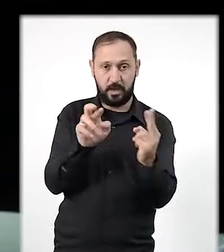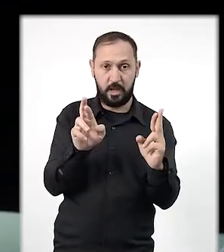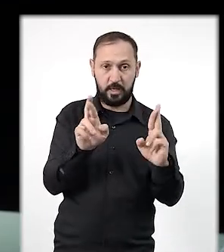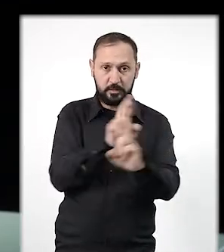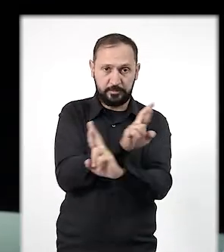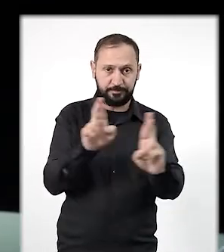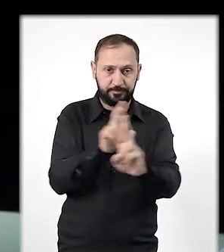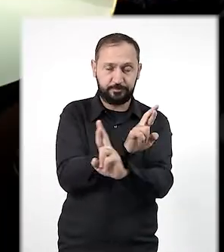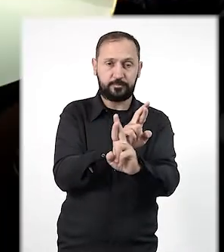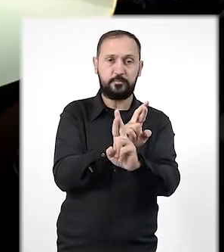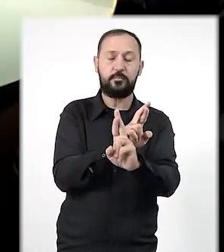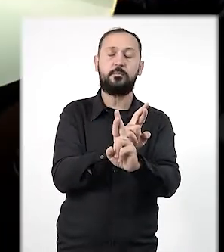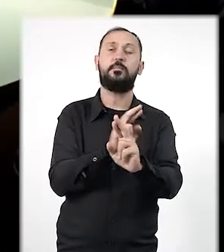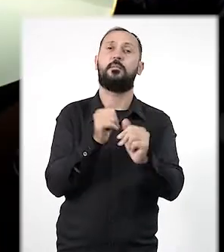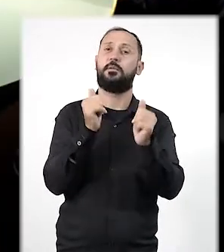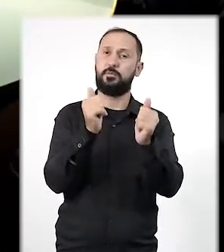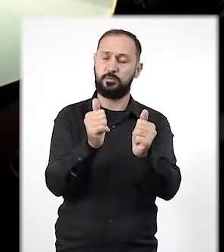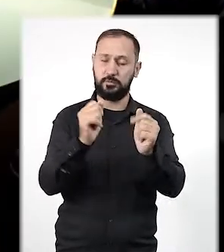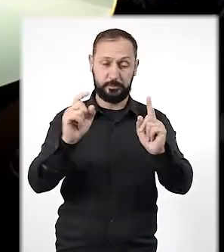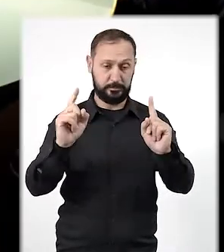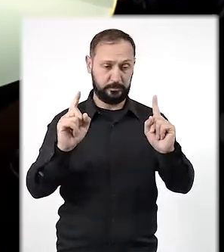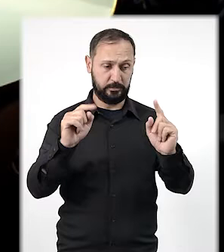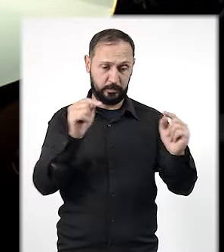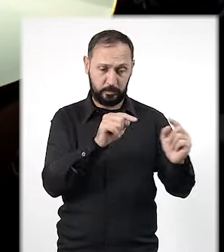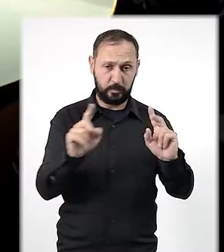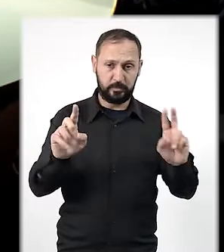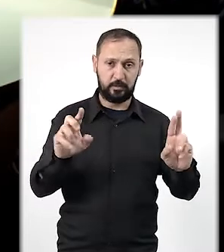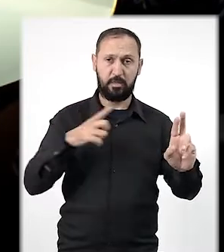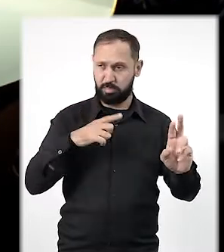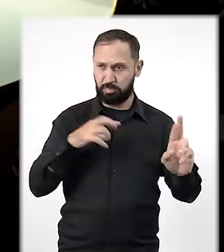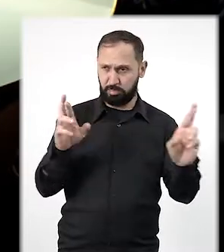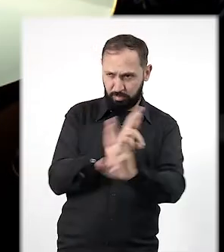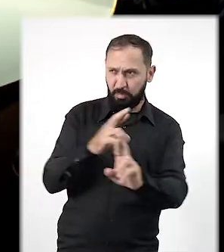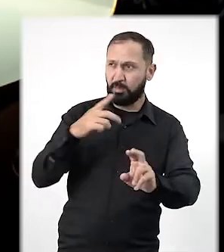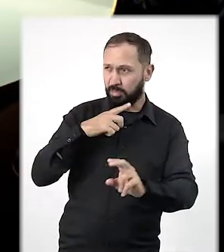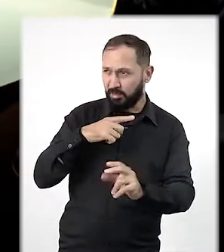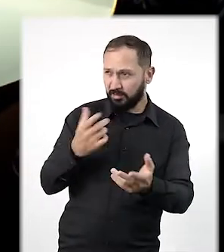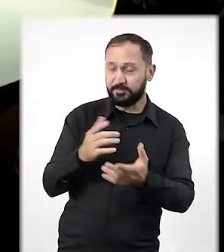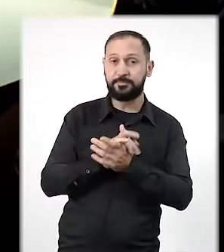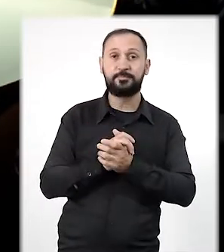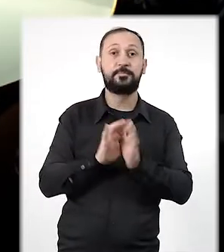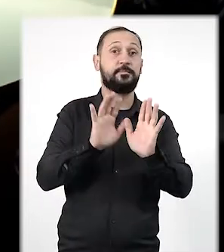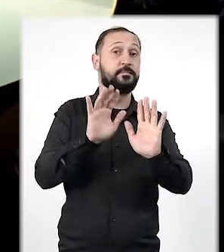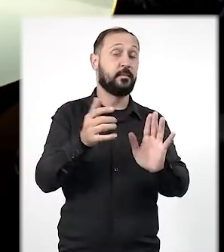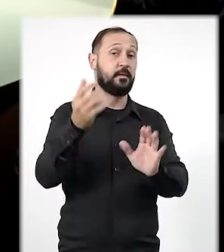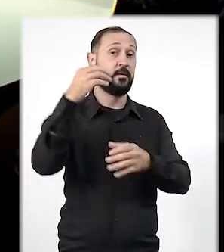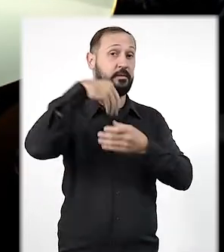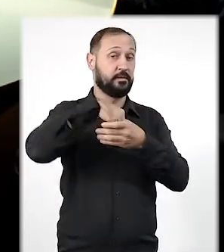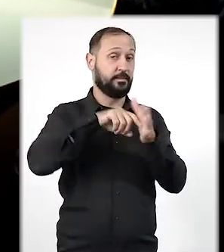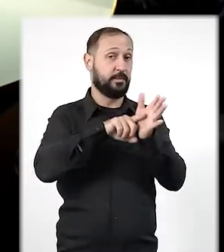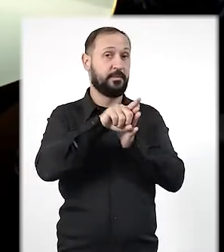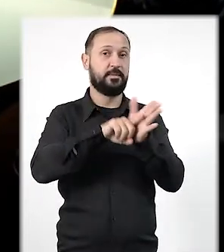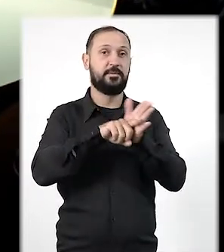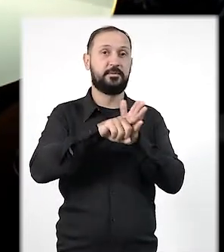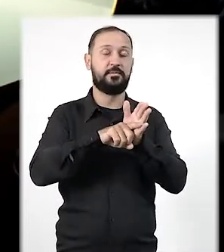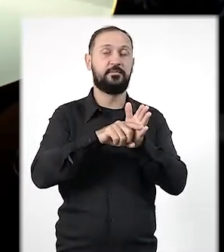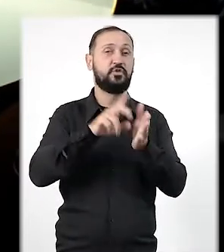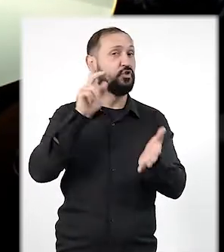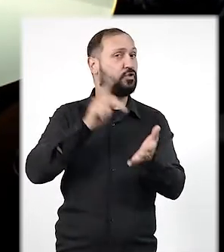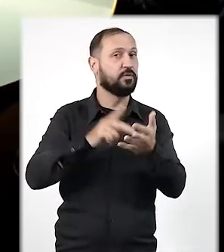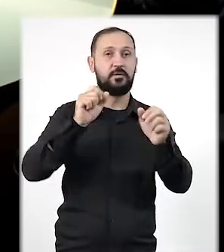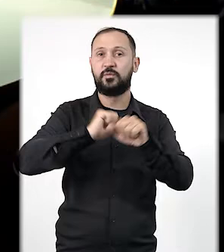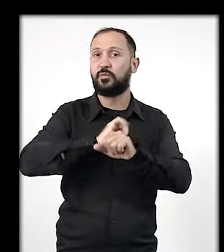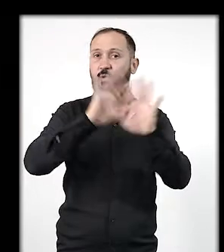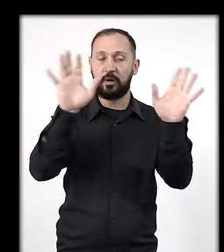coisas. Exatamente. Então, essas duas coisas, elas têm relação? Na minha pesquisa, isso não